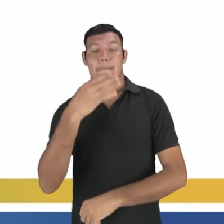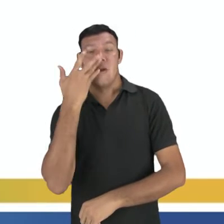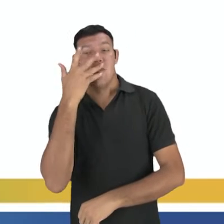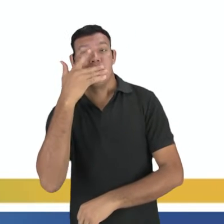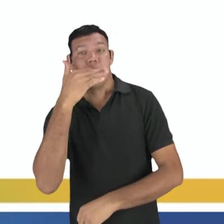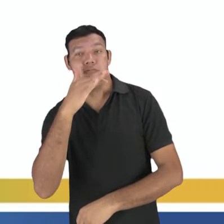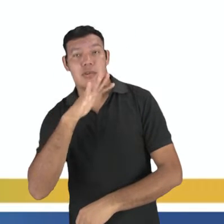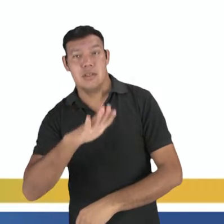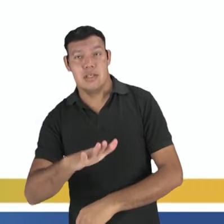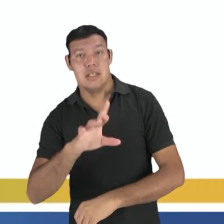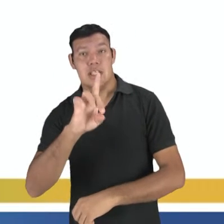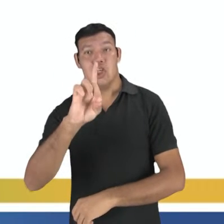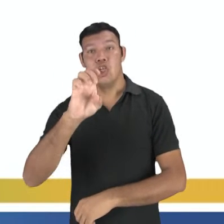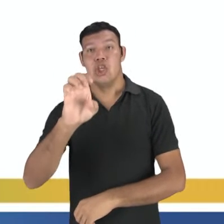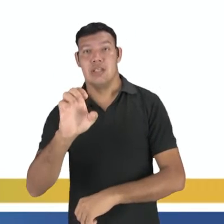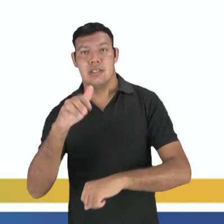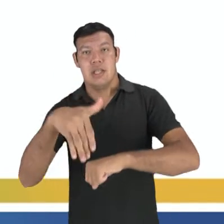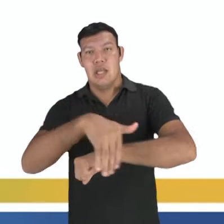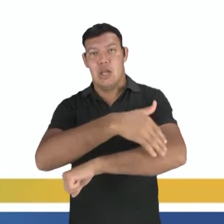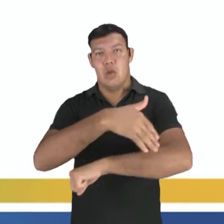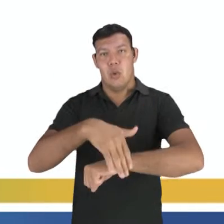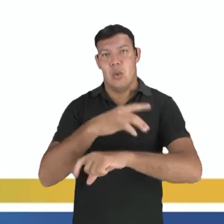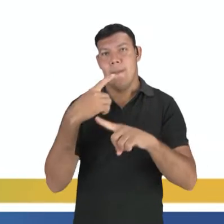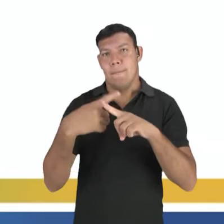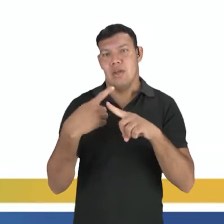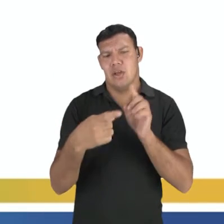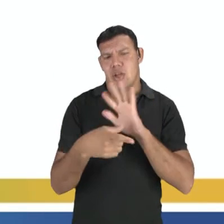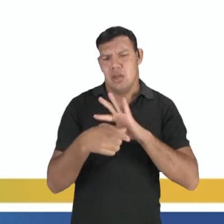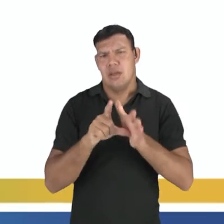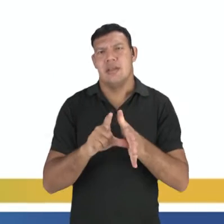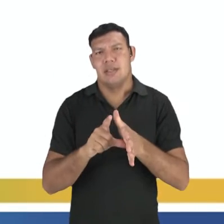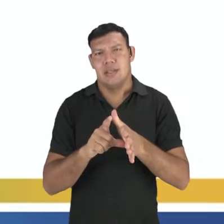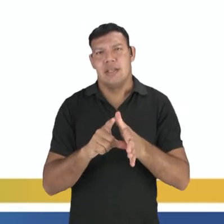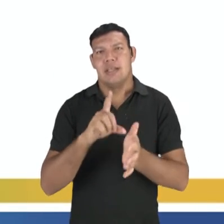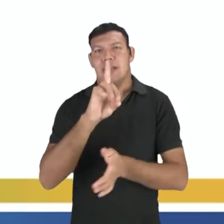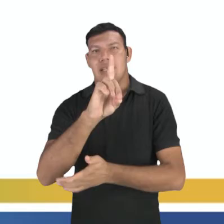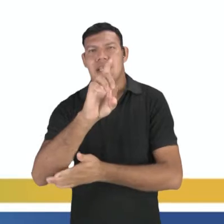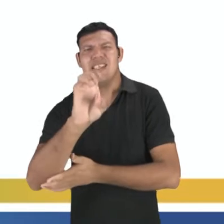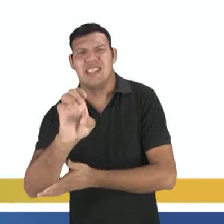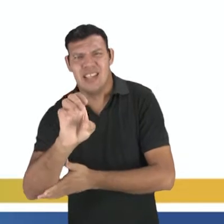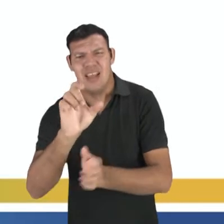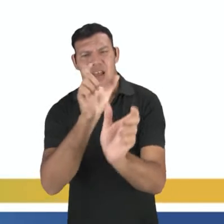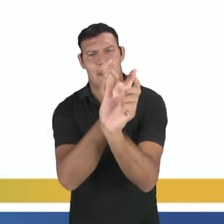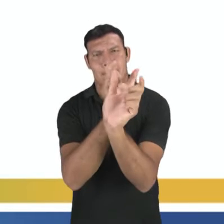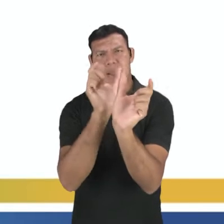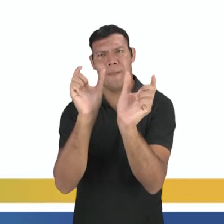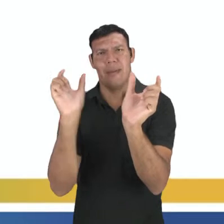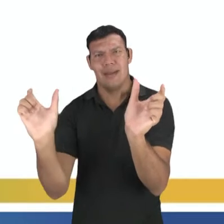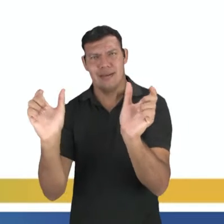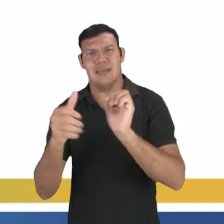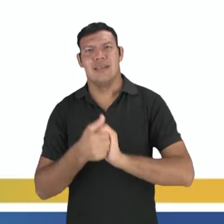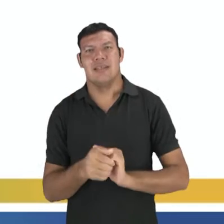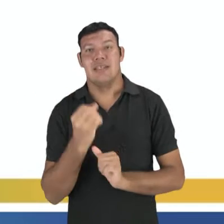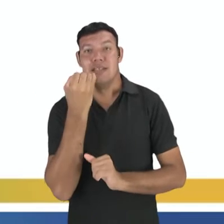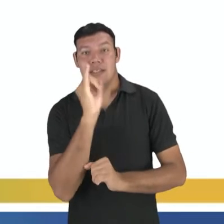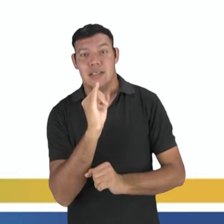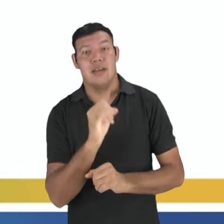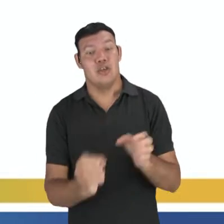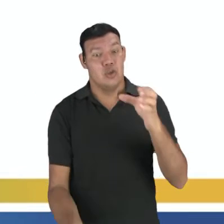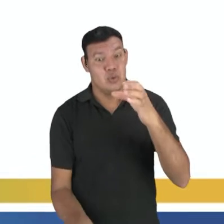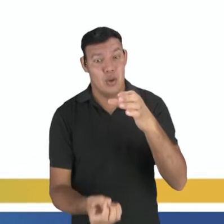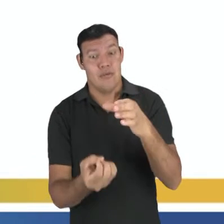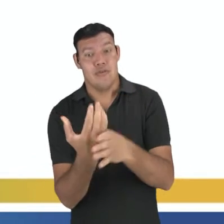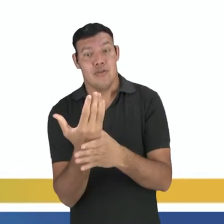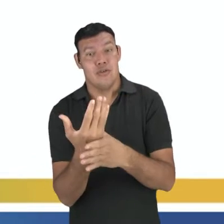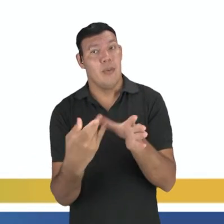rua e menino na rua, porque se antes eu tinha o de rua, é como se a criança fosse de